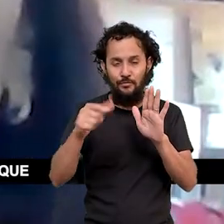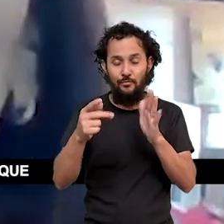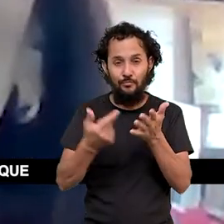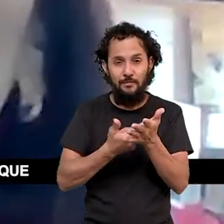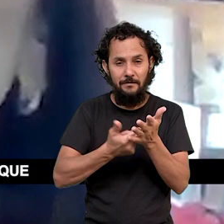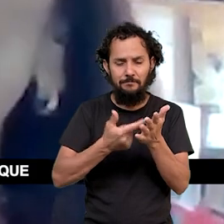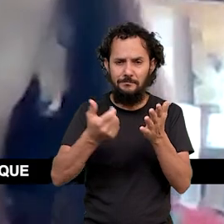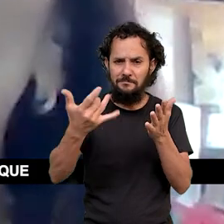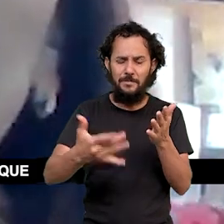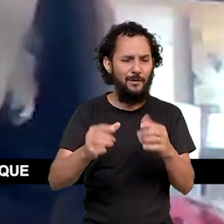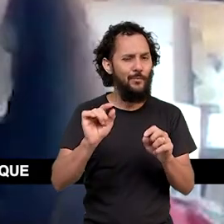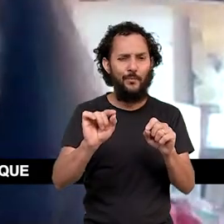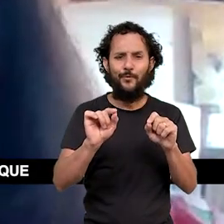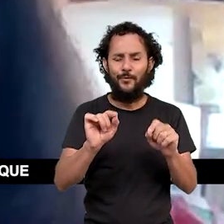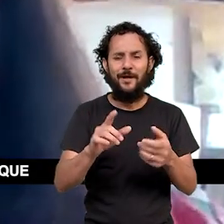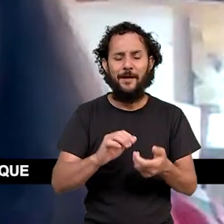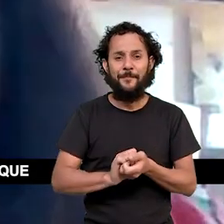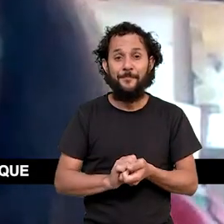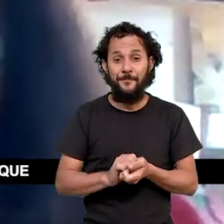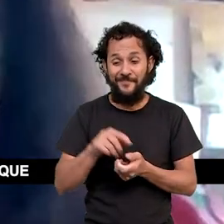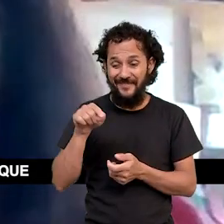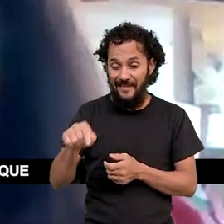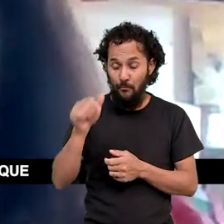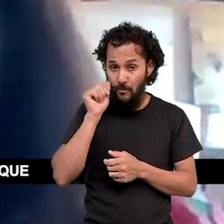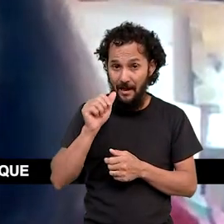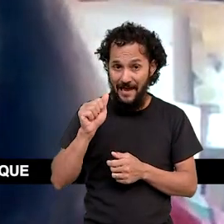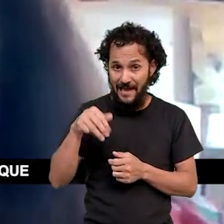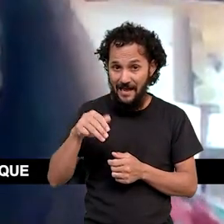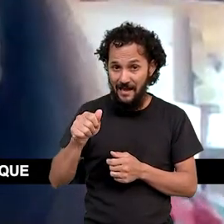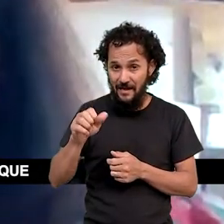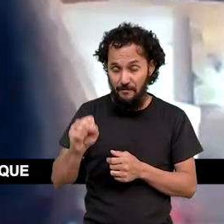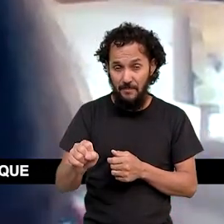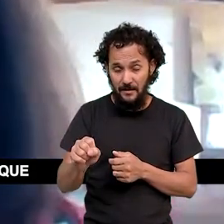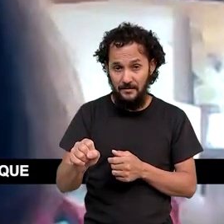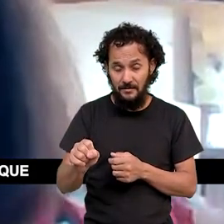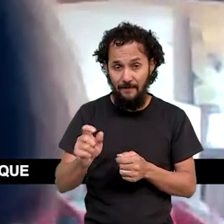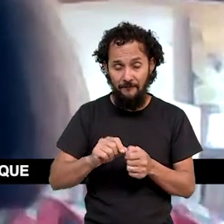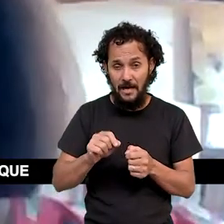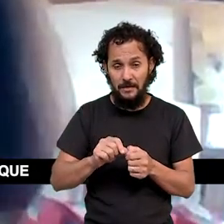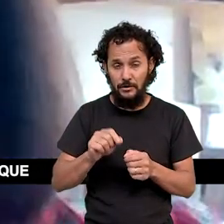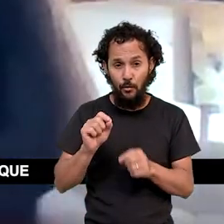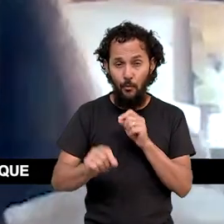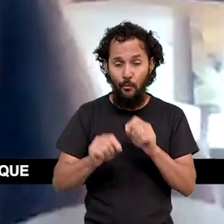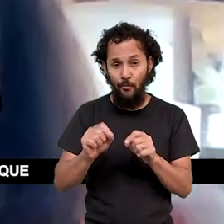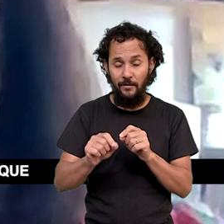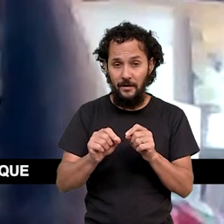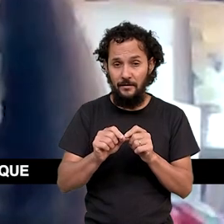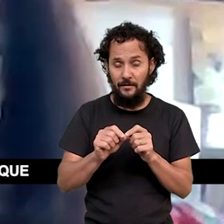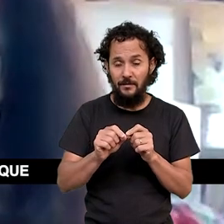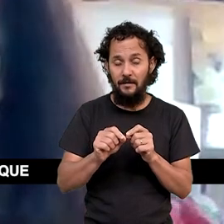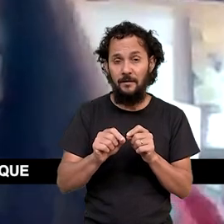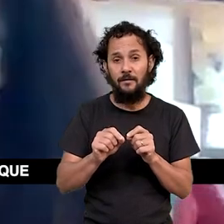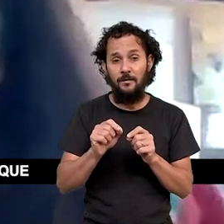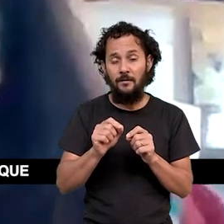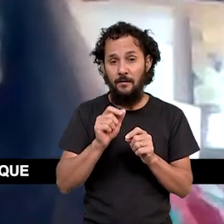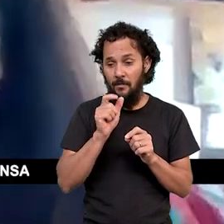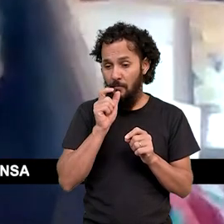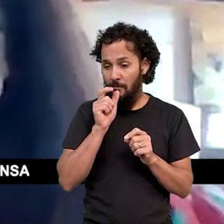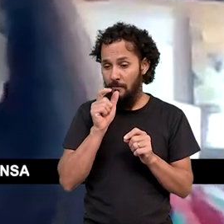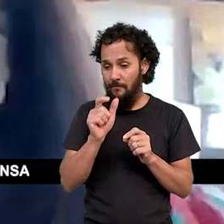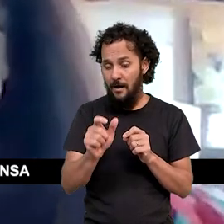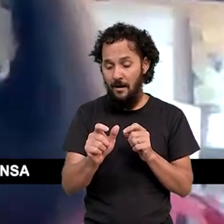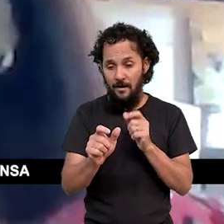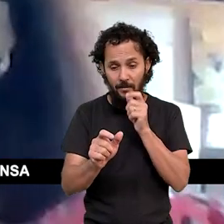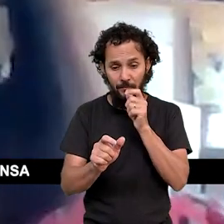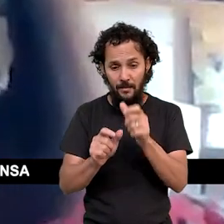obra dele que ele vai dizer que as amas faziam das palavras o mesmo